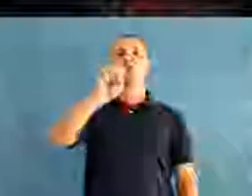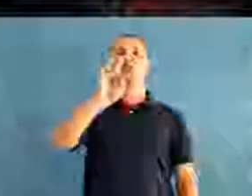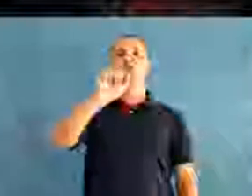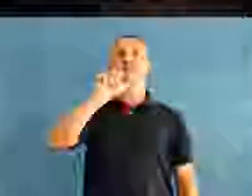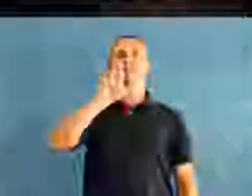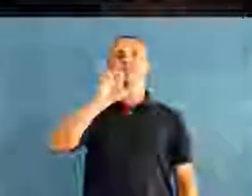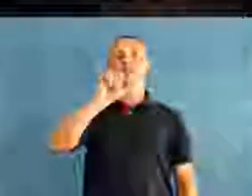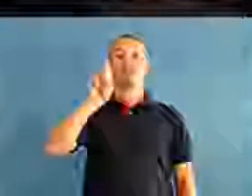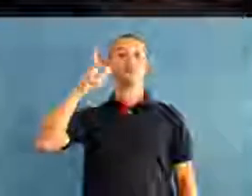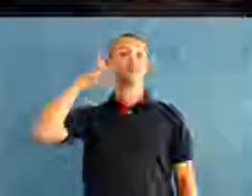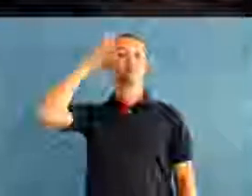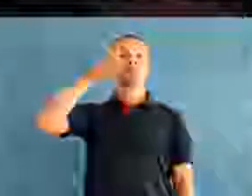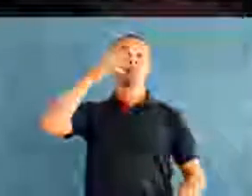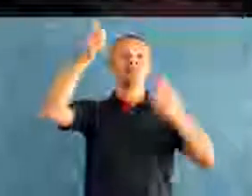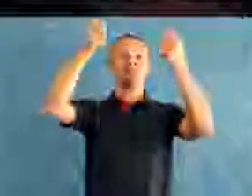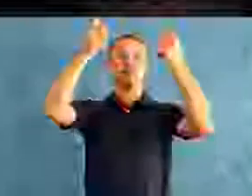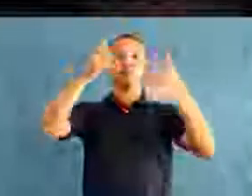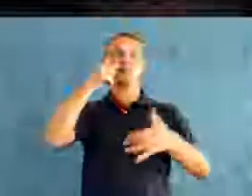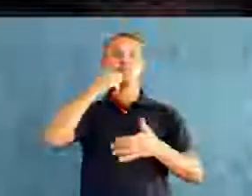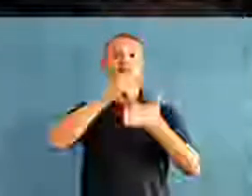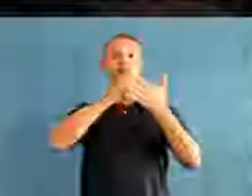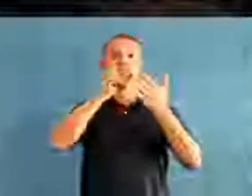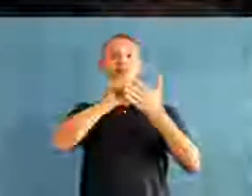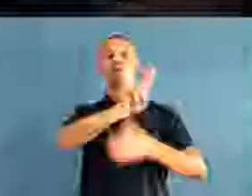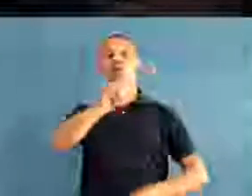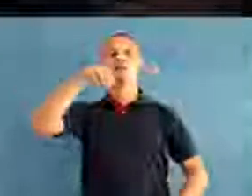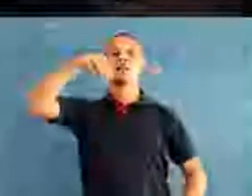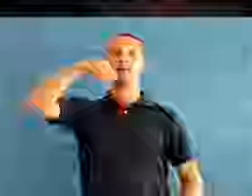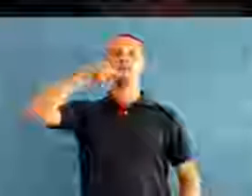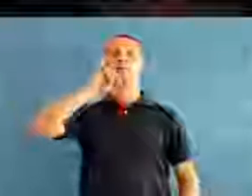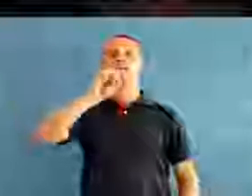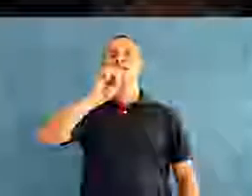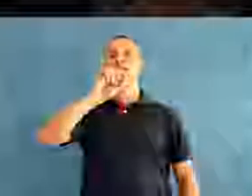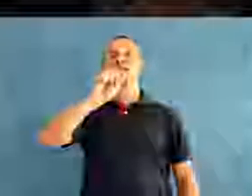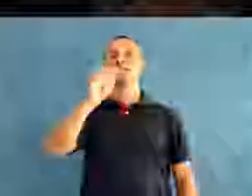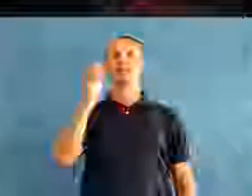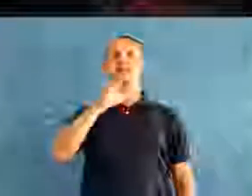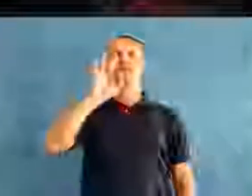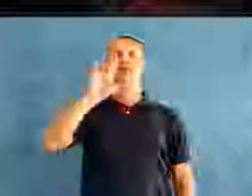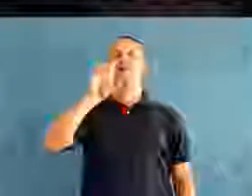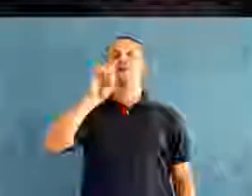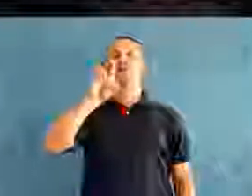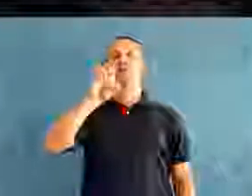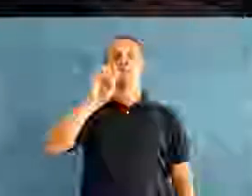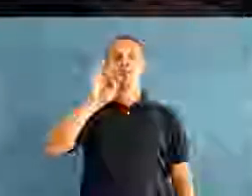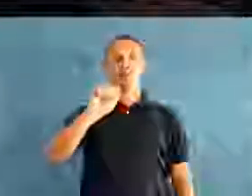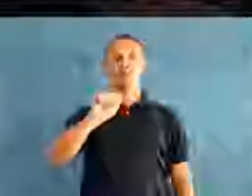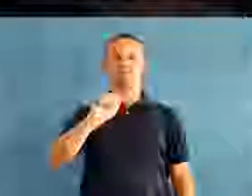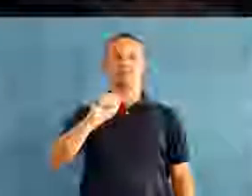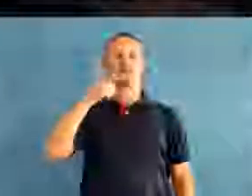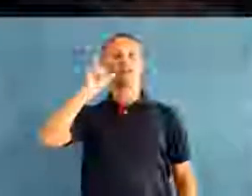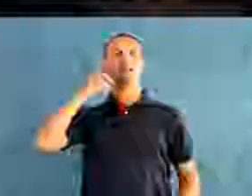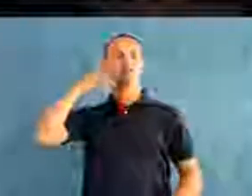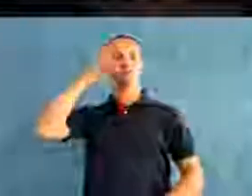Eu, antes de apresentar a nossa conferencista, gostaria de registrar com grande prazer um